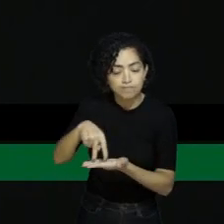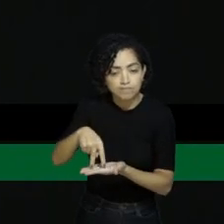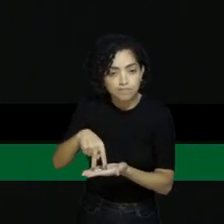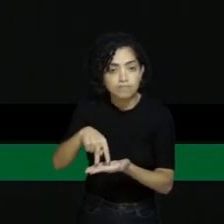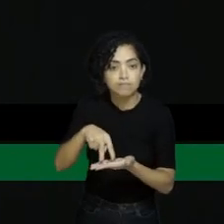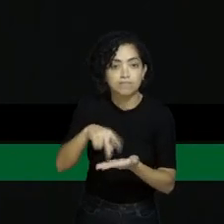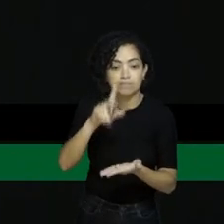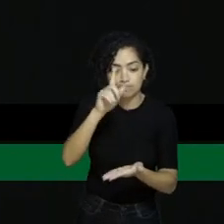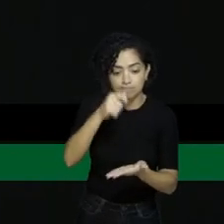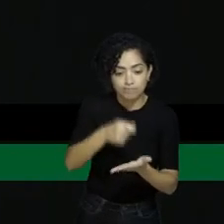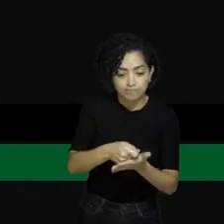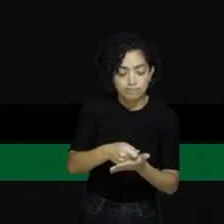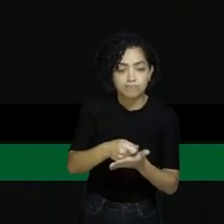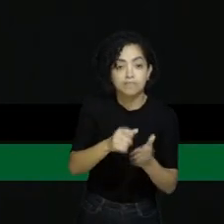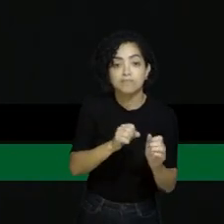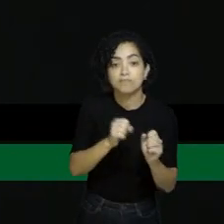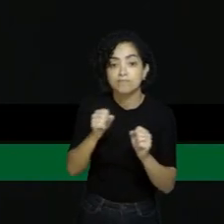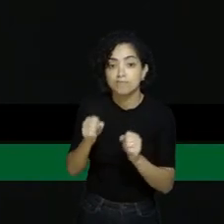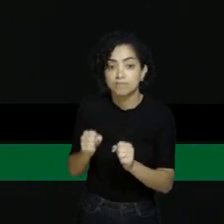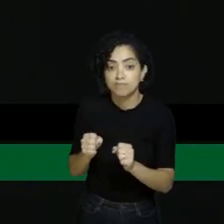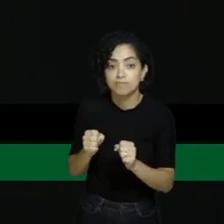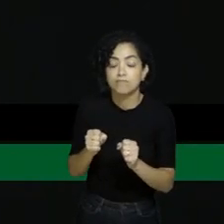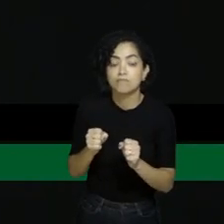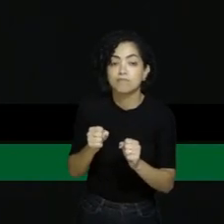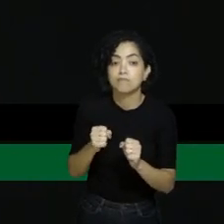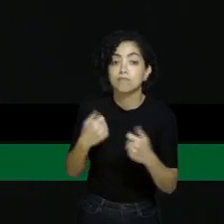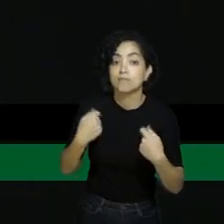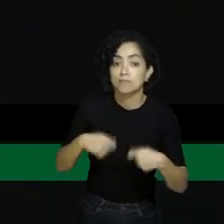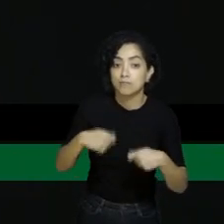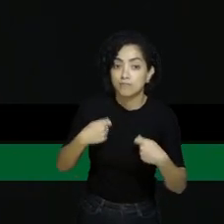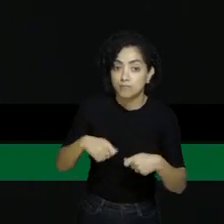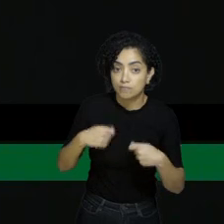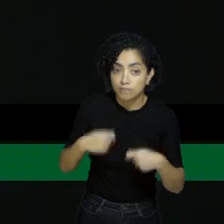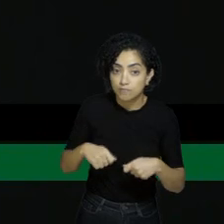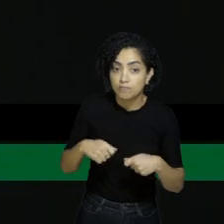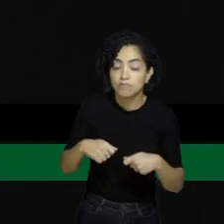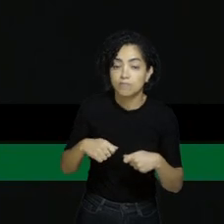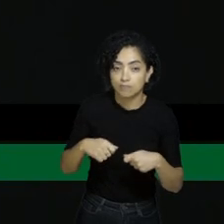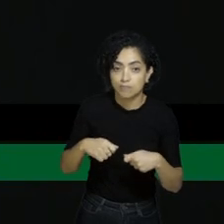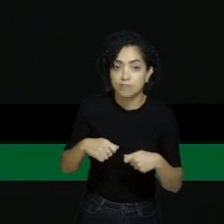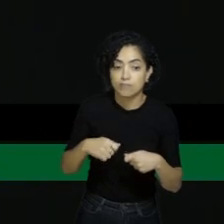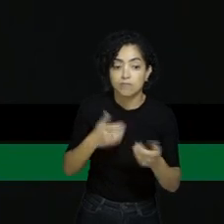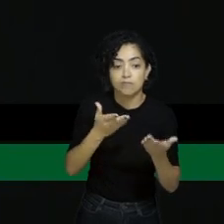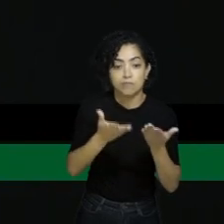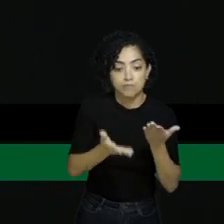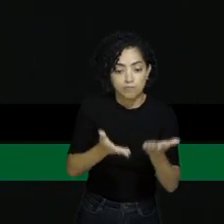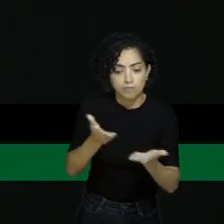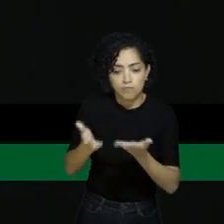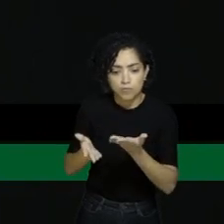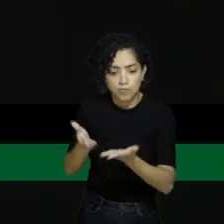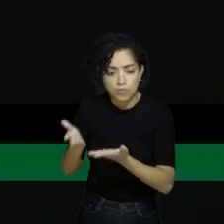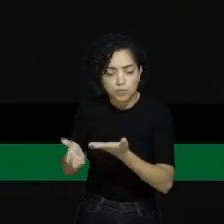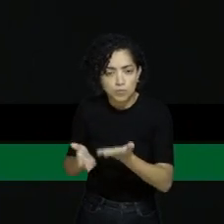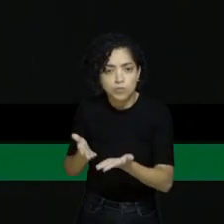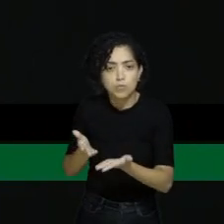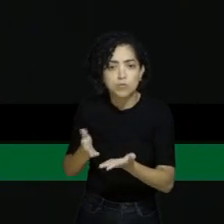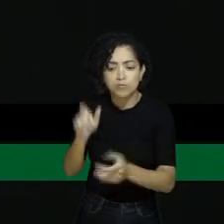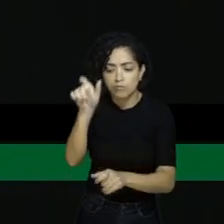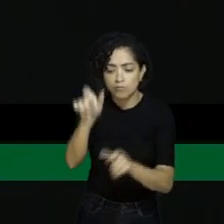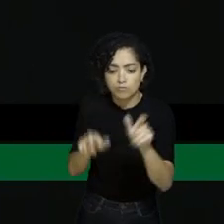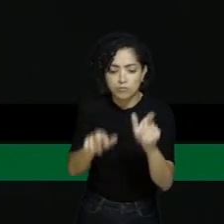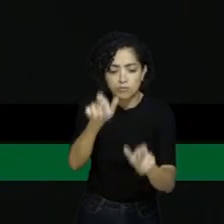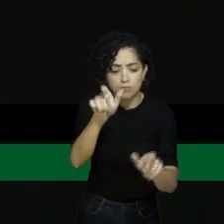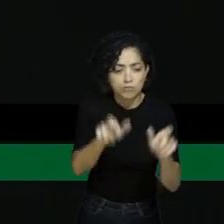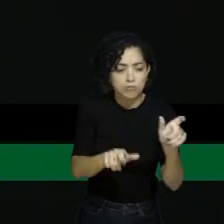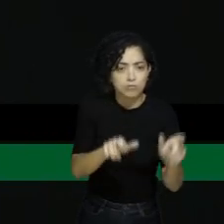e poder, é preciso que as mulheres possam ser tratadas como um ser integral